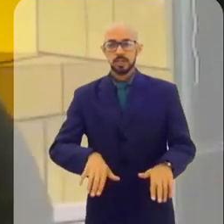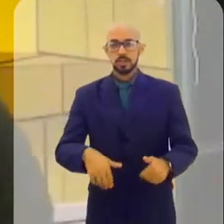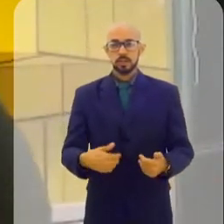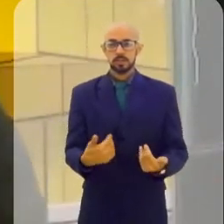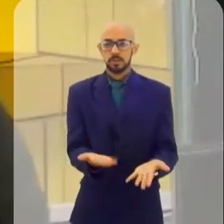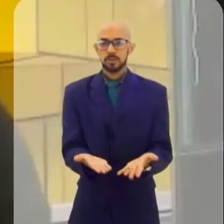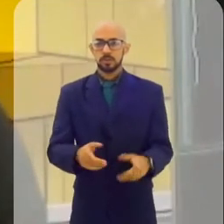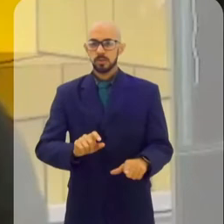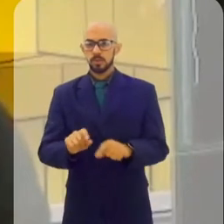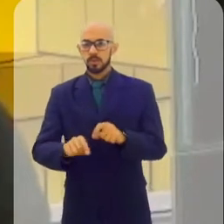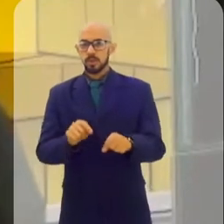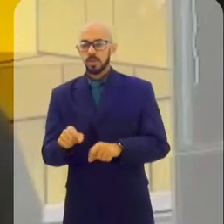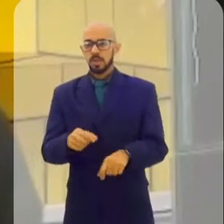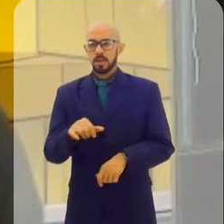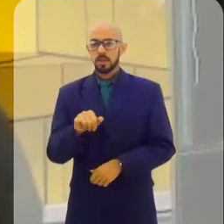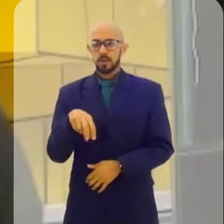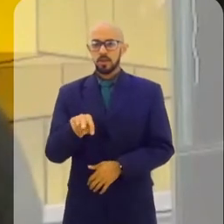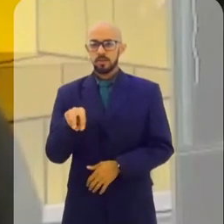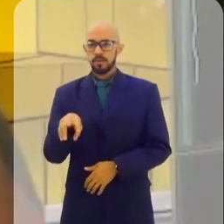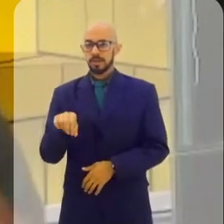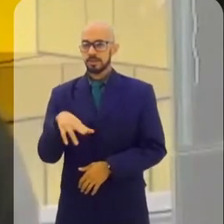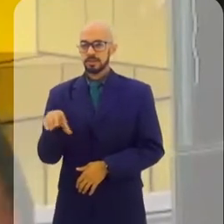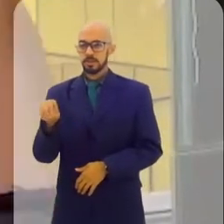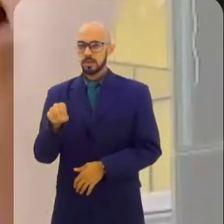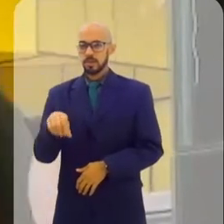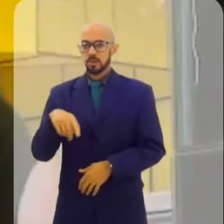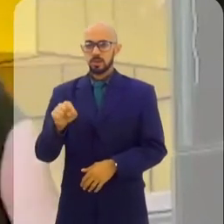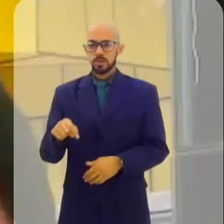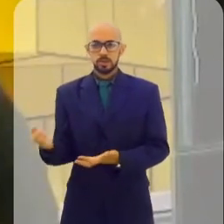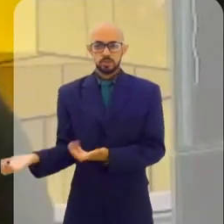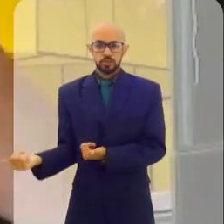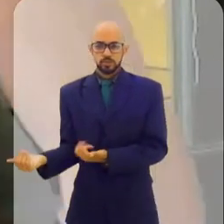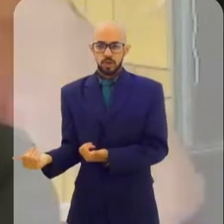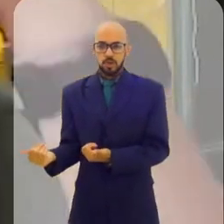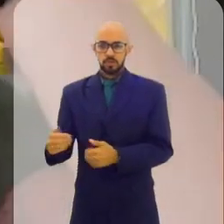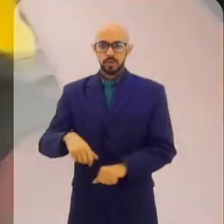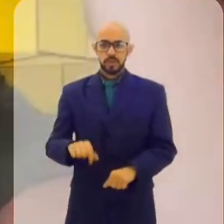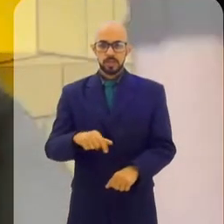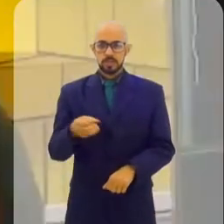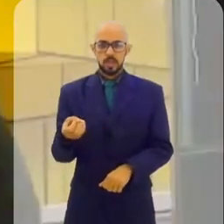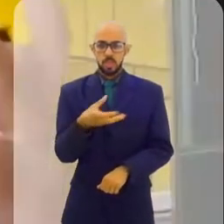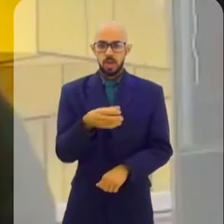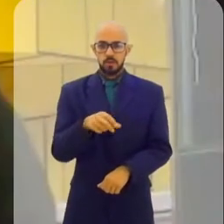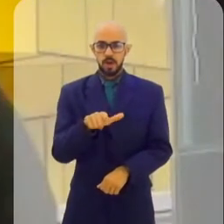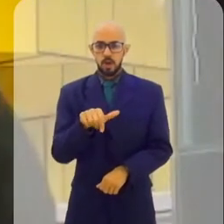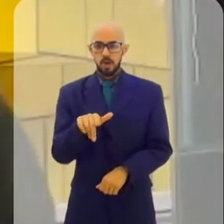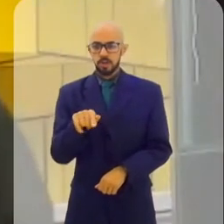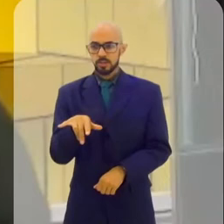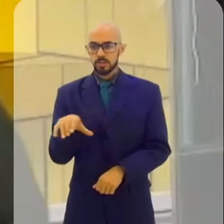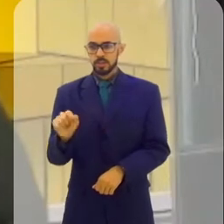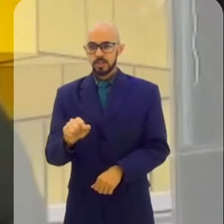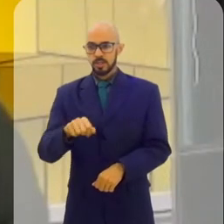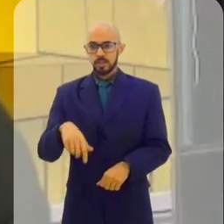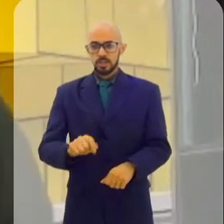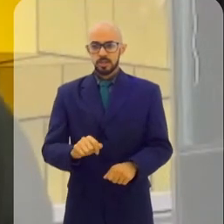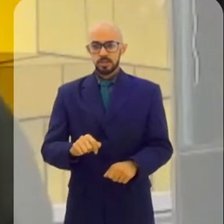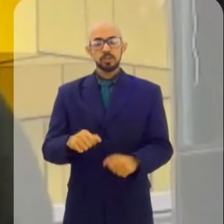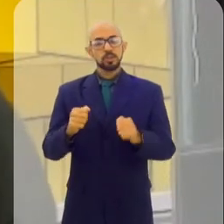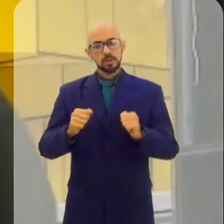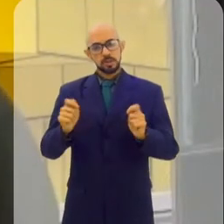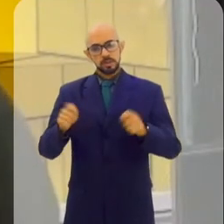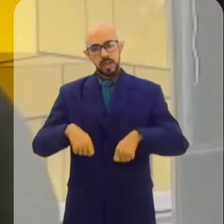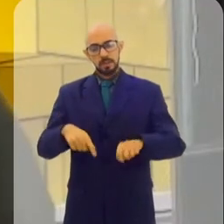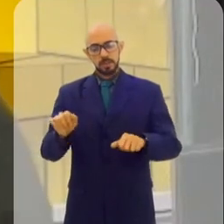gente conseguir alinhar e a inovação que precisa com a competência já desses jovens, essa nova lógica, eu acho que a gente